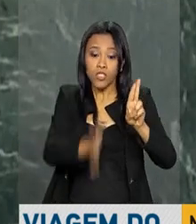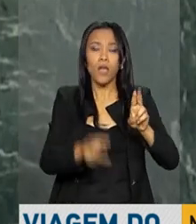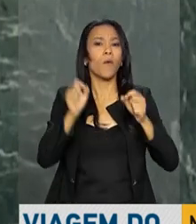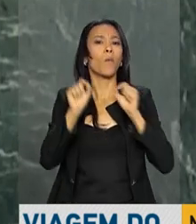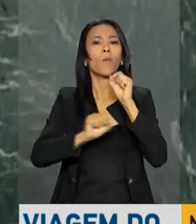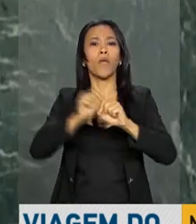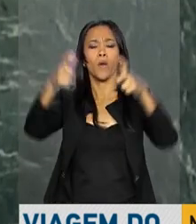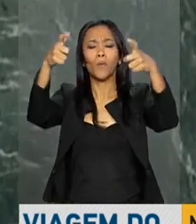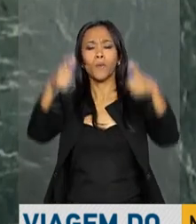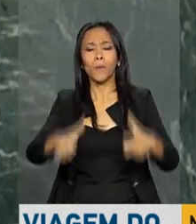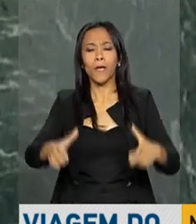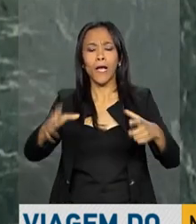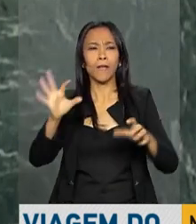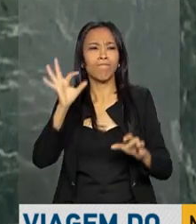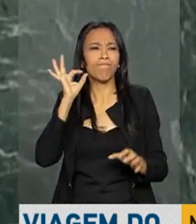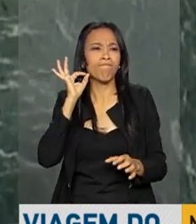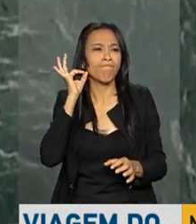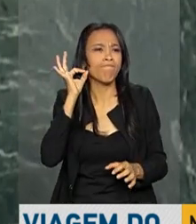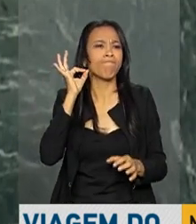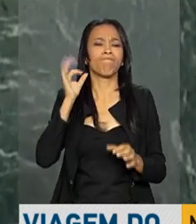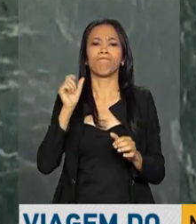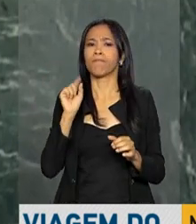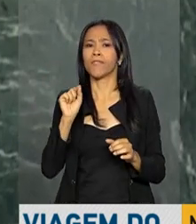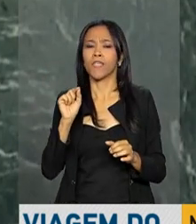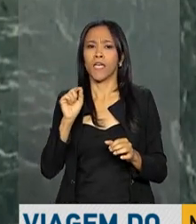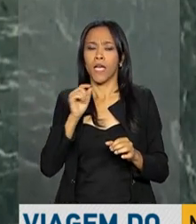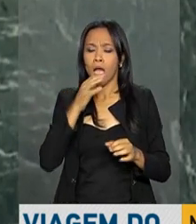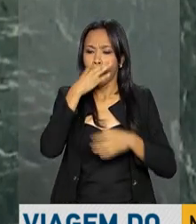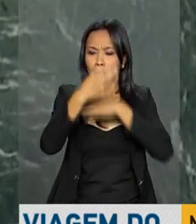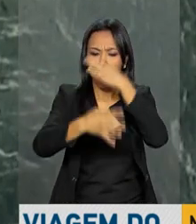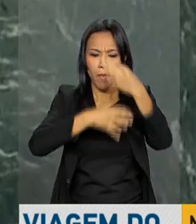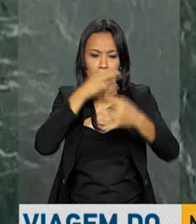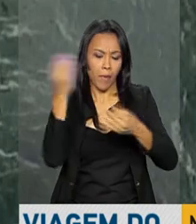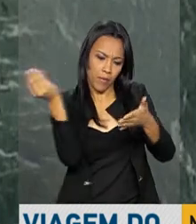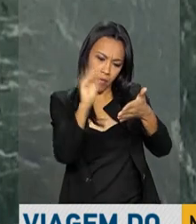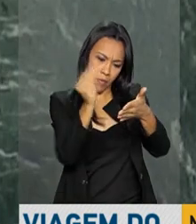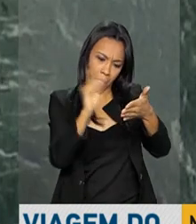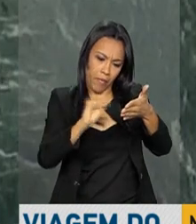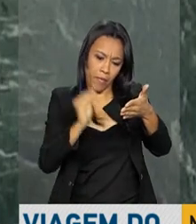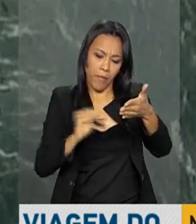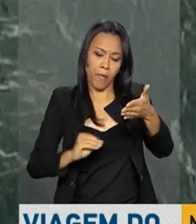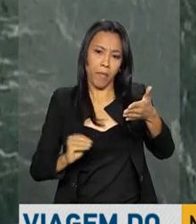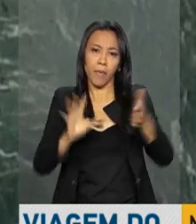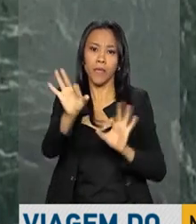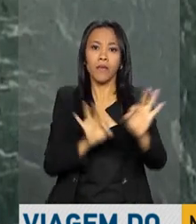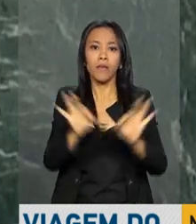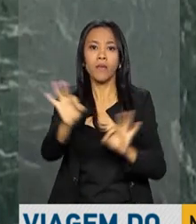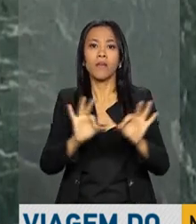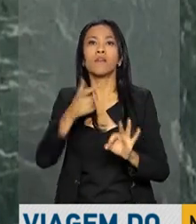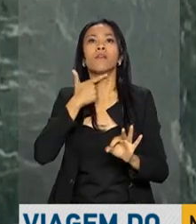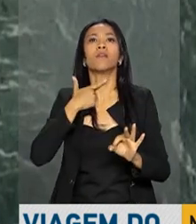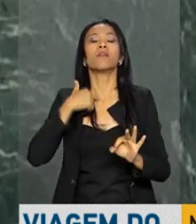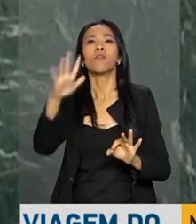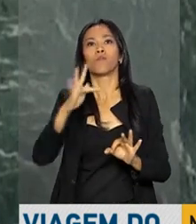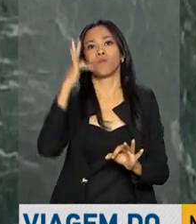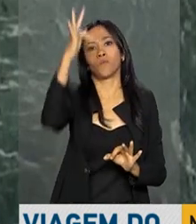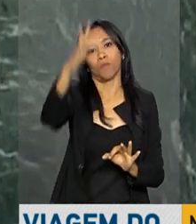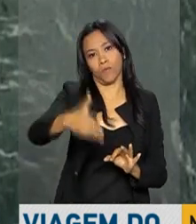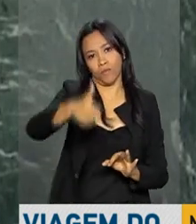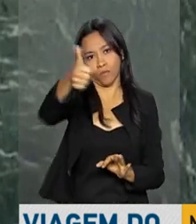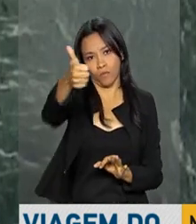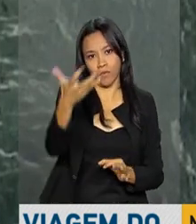espaço privilegiado para a construção desse mundo que almejamos. Construção que